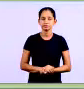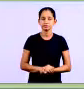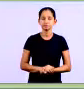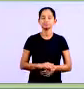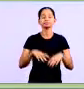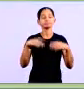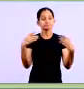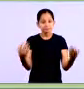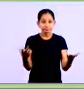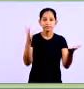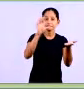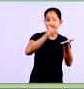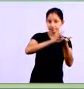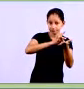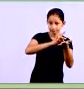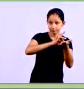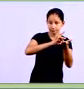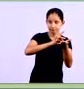Então, assim, real.